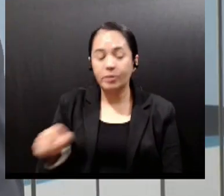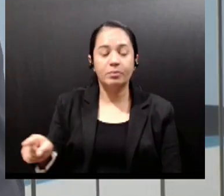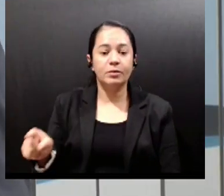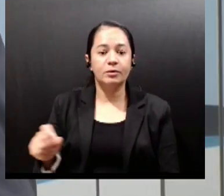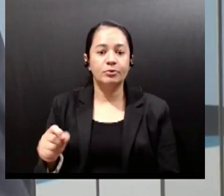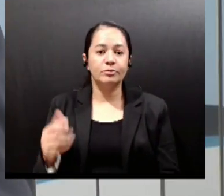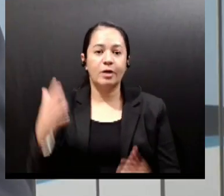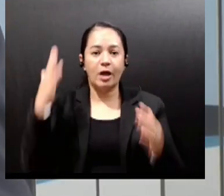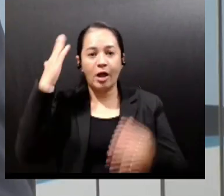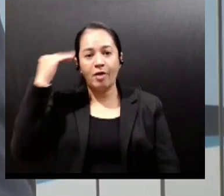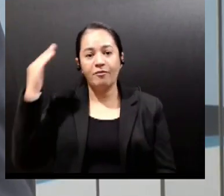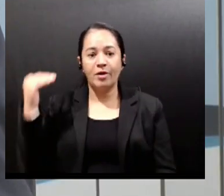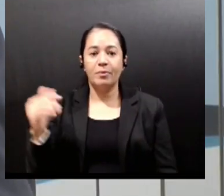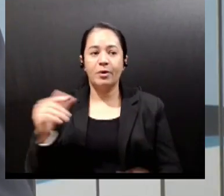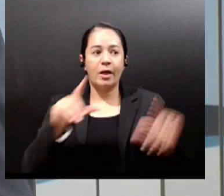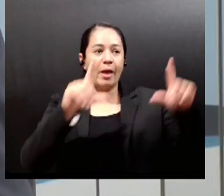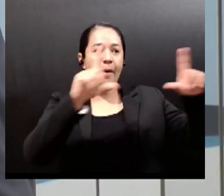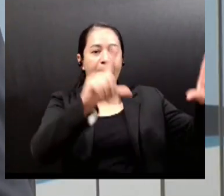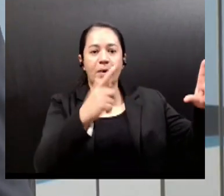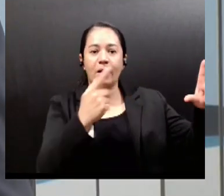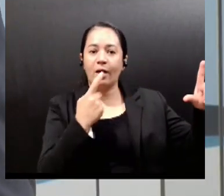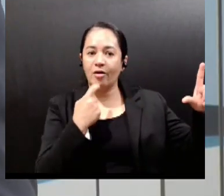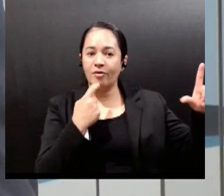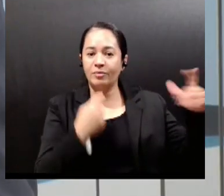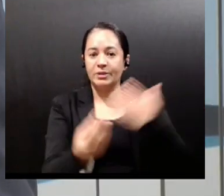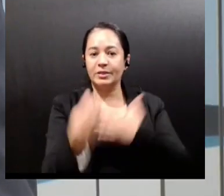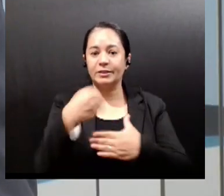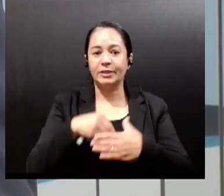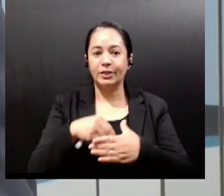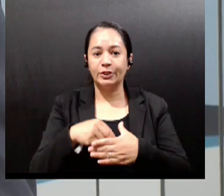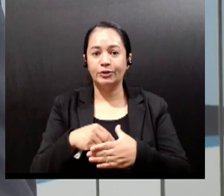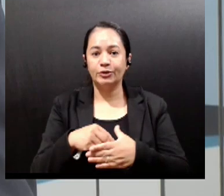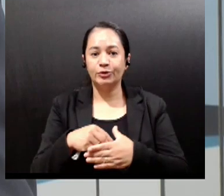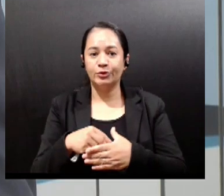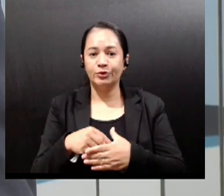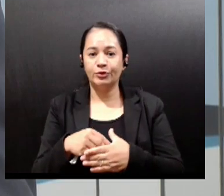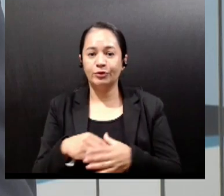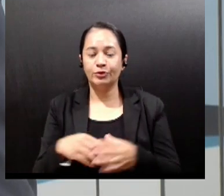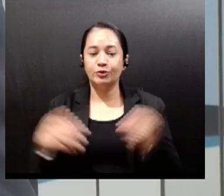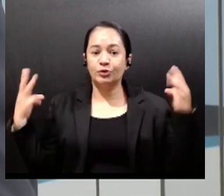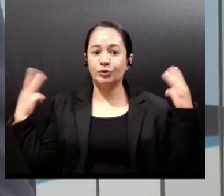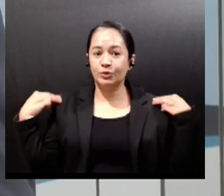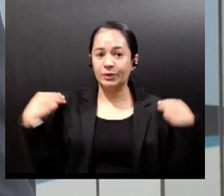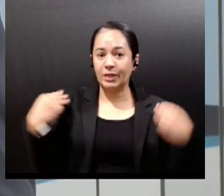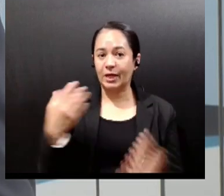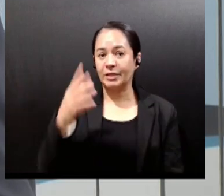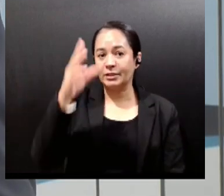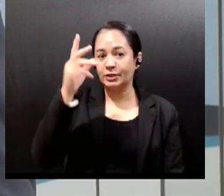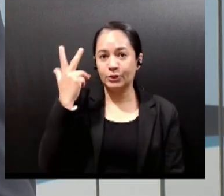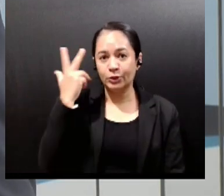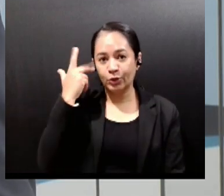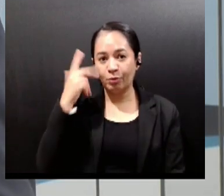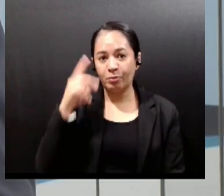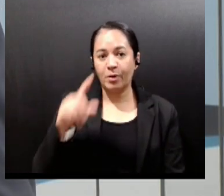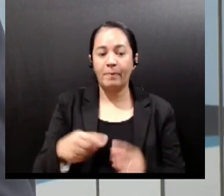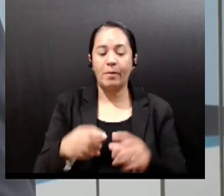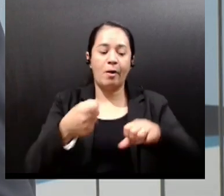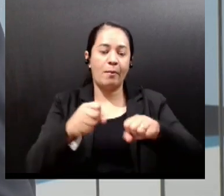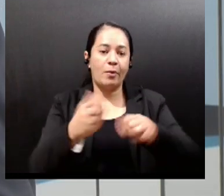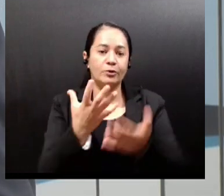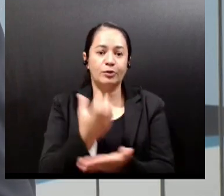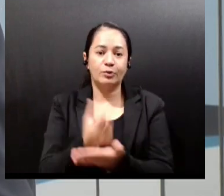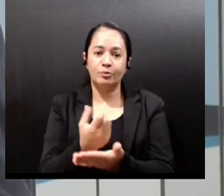vermelha como nós temos no táxi comum. Uhum. E quando nós temos a moto por aplicativo, é a moto como se fosse o aplicativo